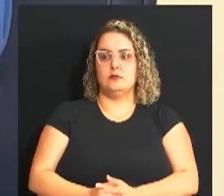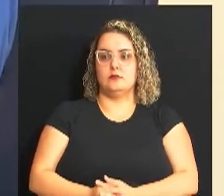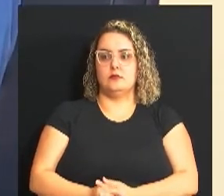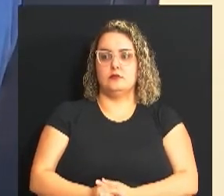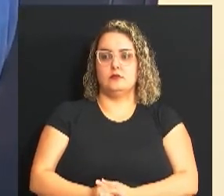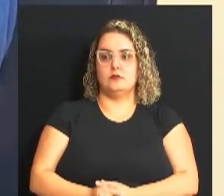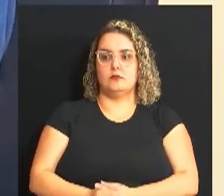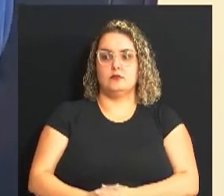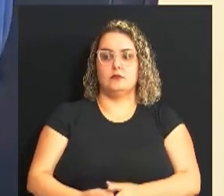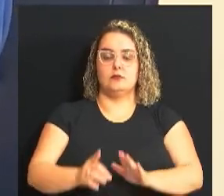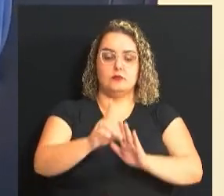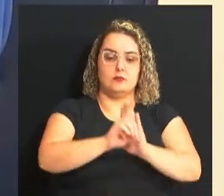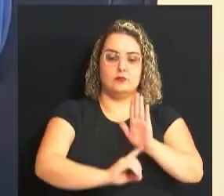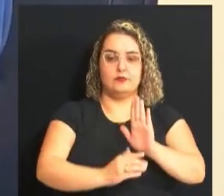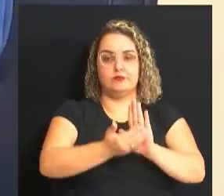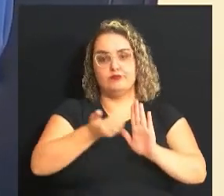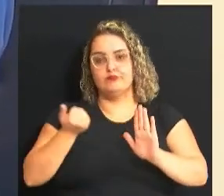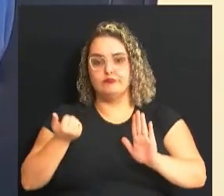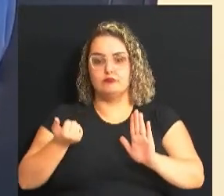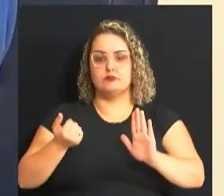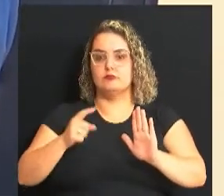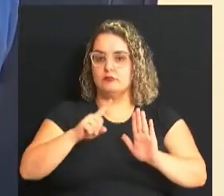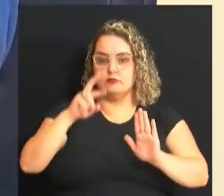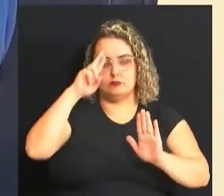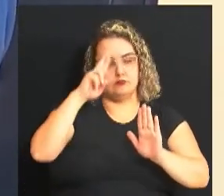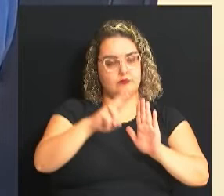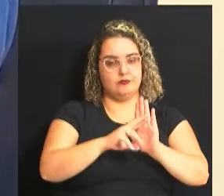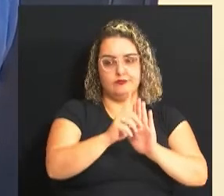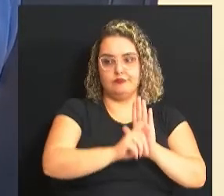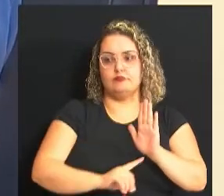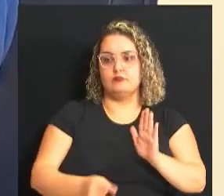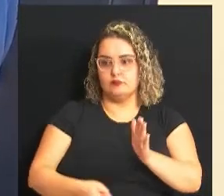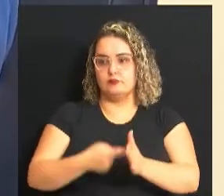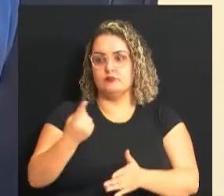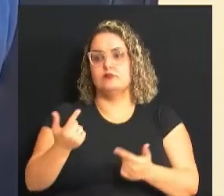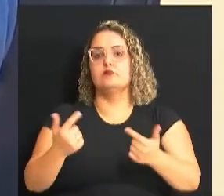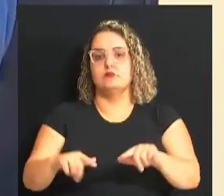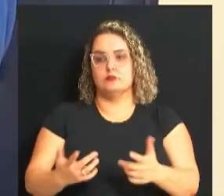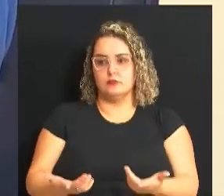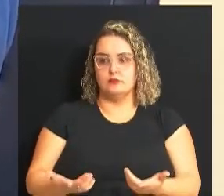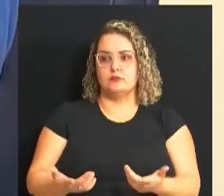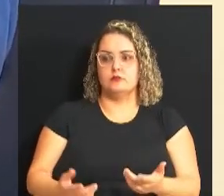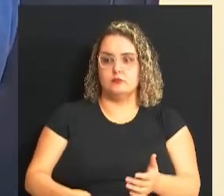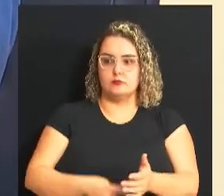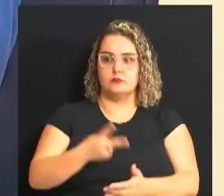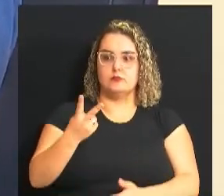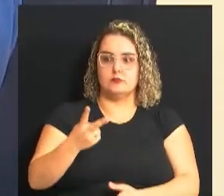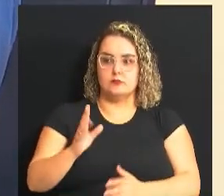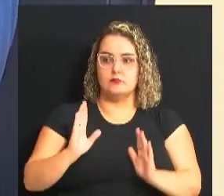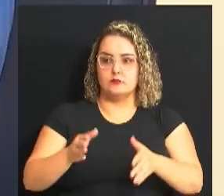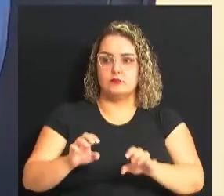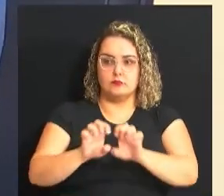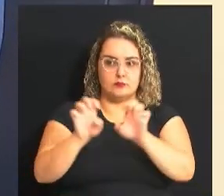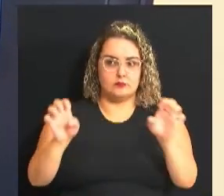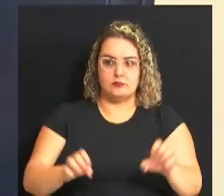de direitos, né? Então, primeiro, para onde? Segundo, se ele já vem com estrutura completa,